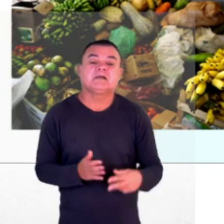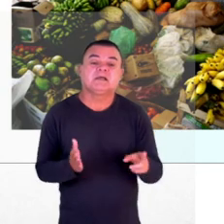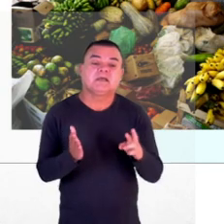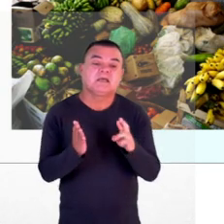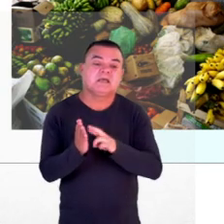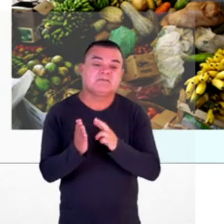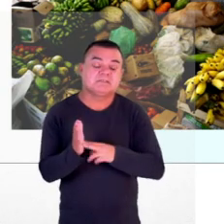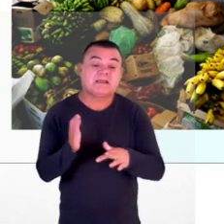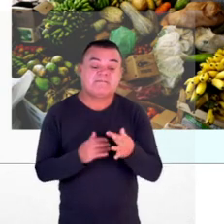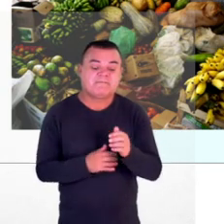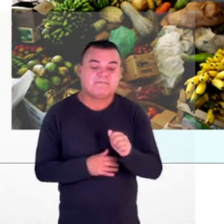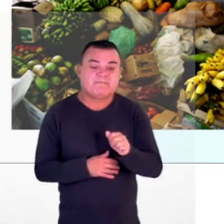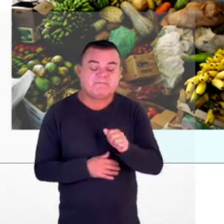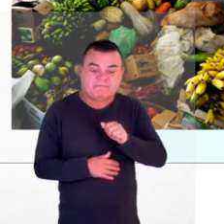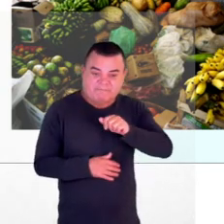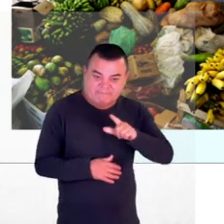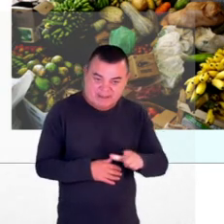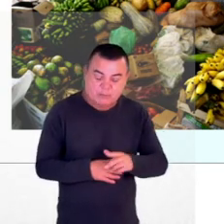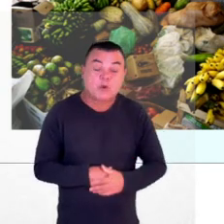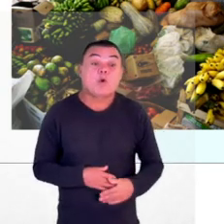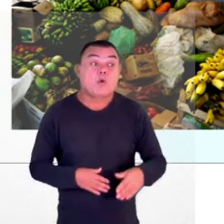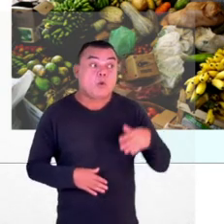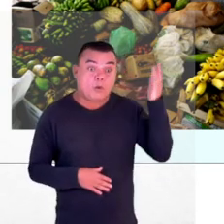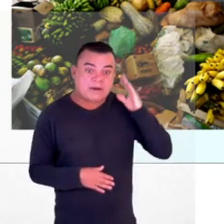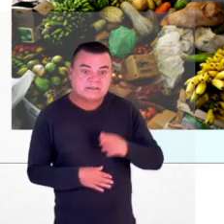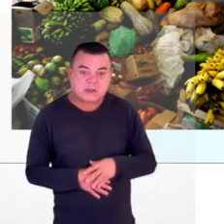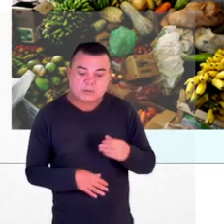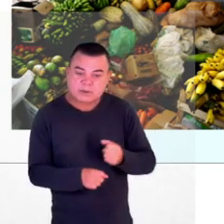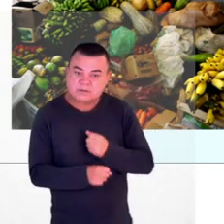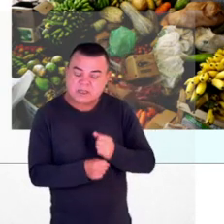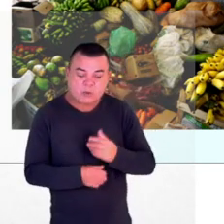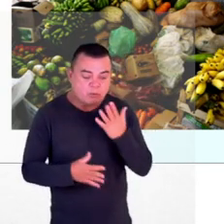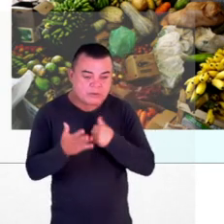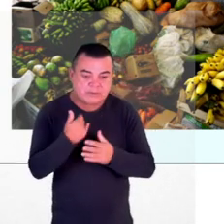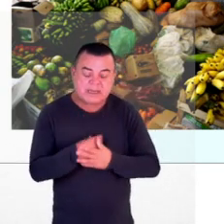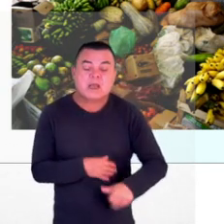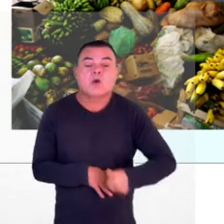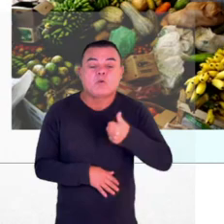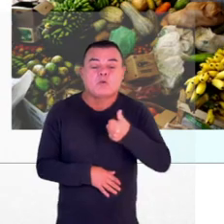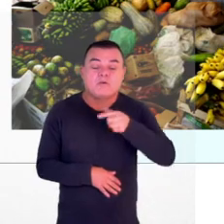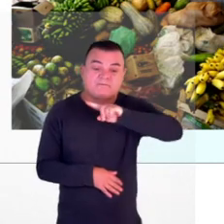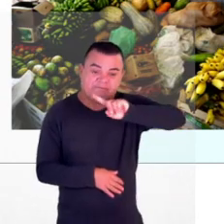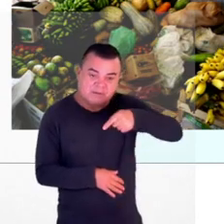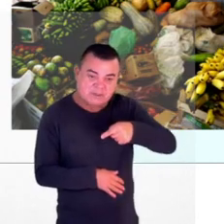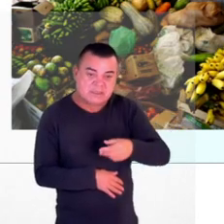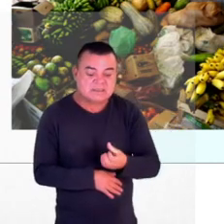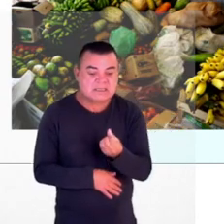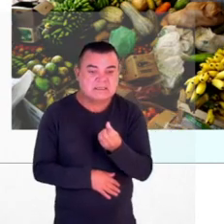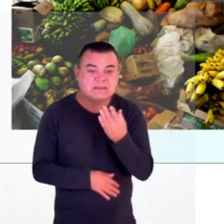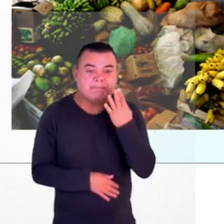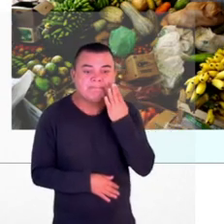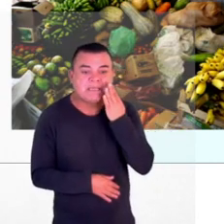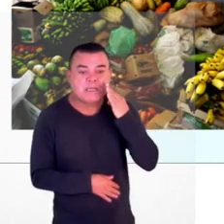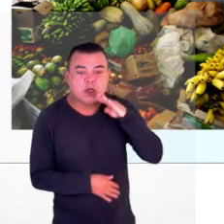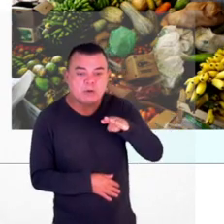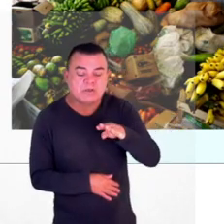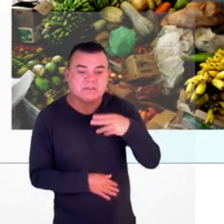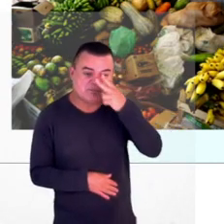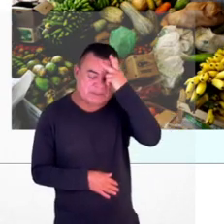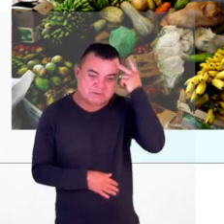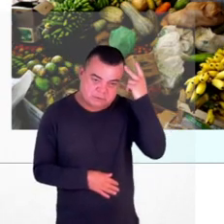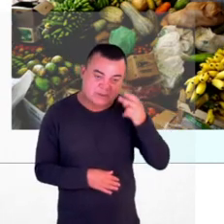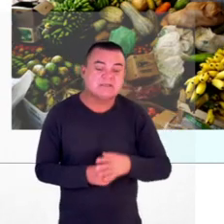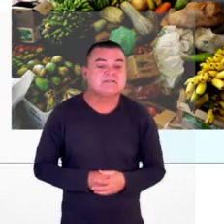produziu comida suficiente para alimentação de 1,6 bilhões de pessoas né em contraste com o dado